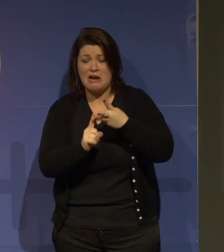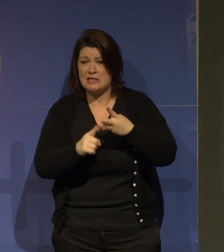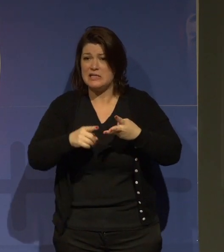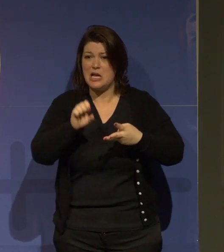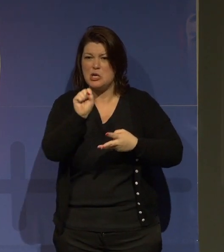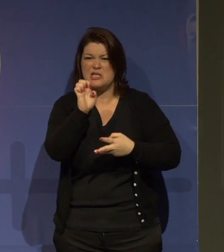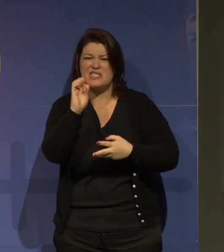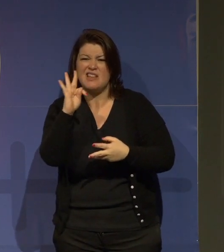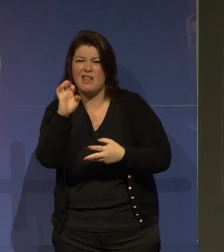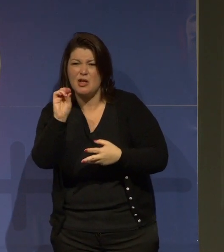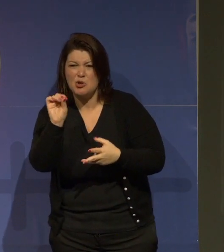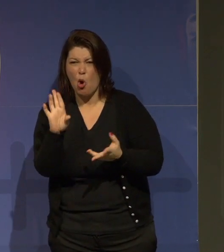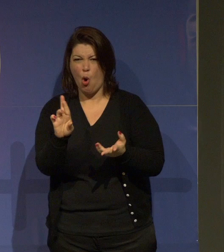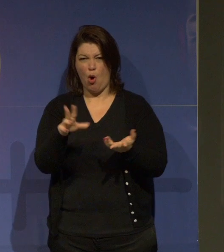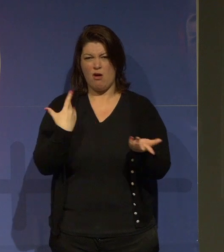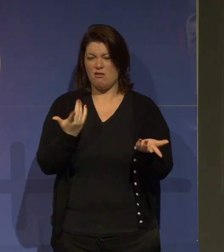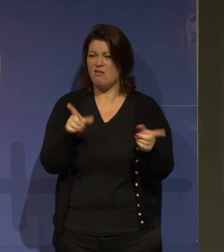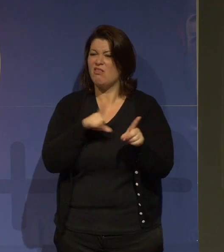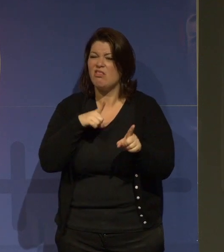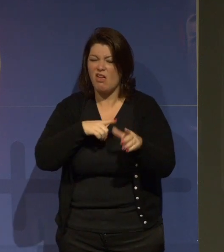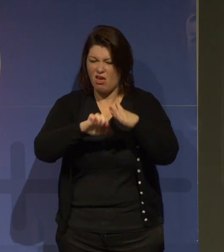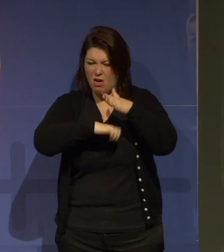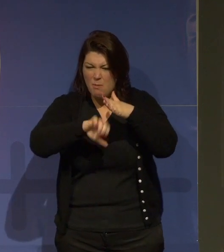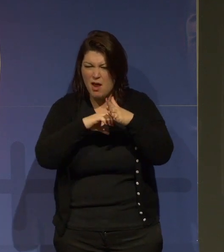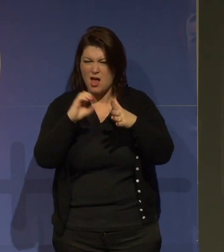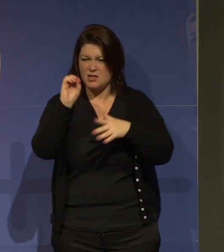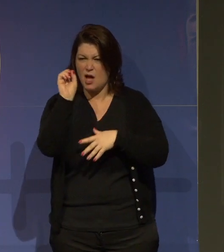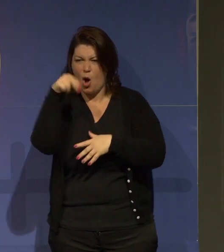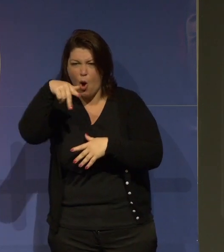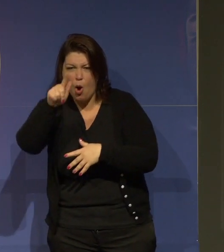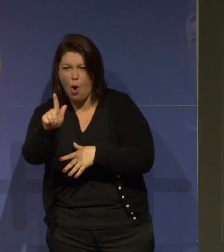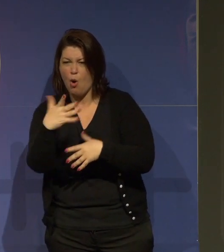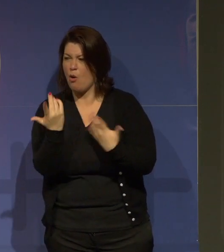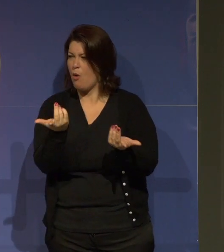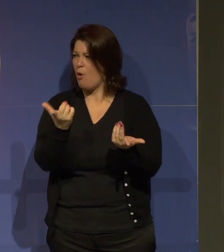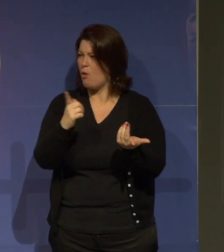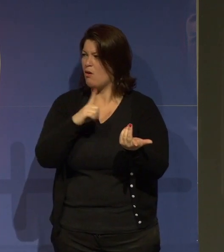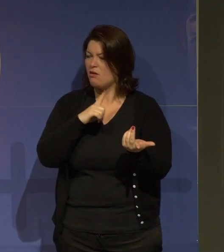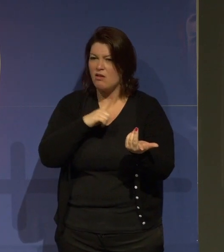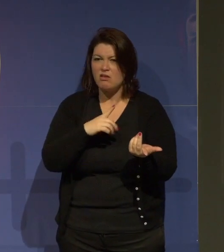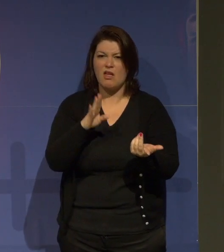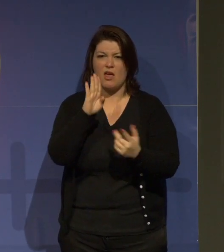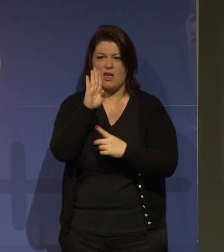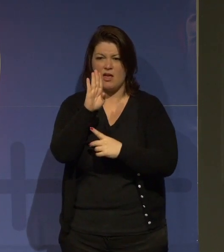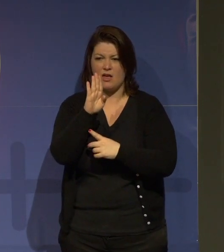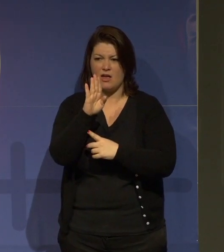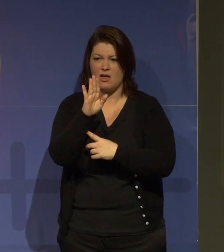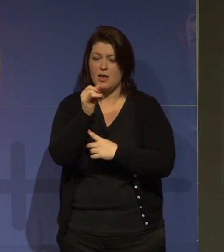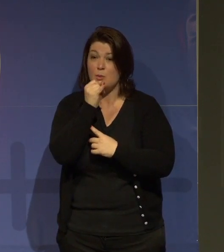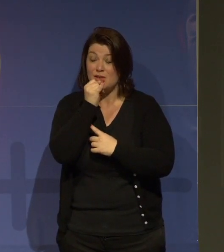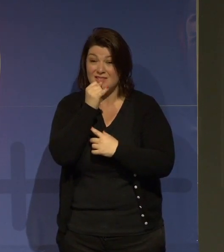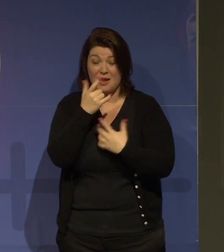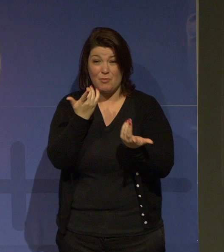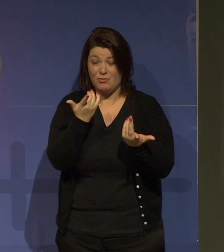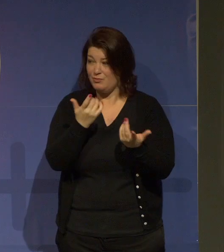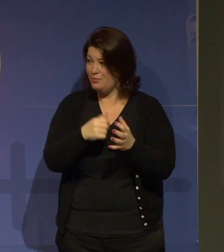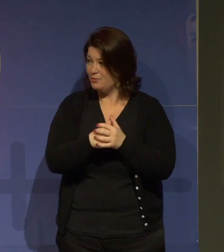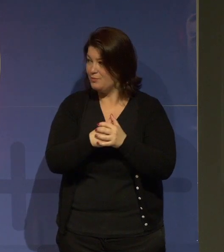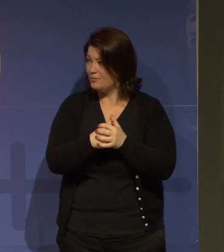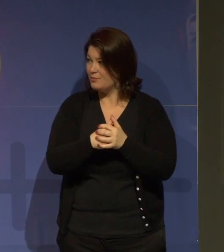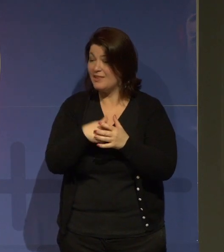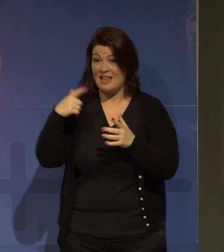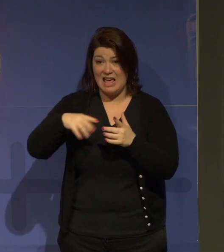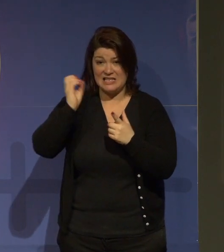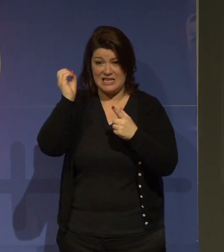Então, empresas, ONGs, desde o seu blog pessoal, se a gente for levar ao pé da letra